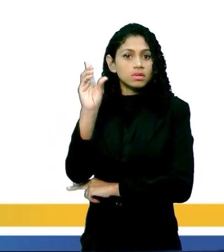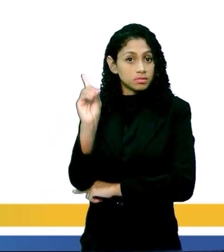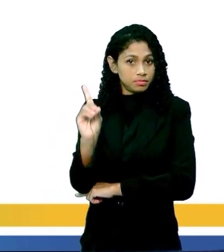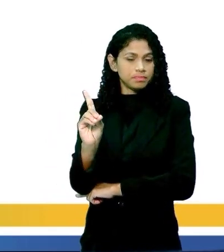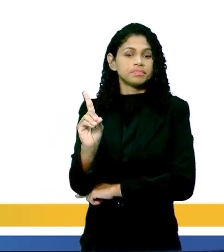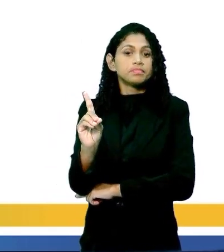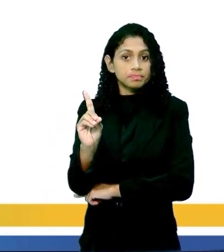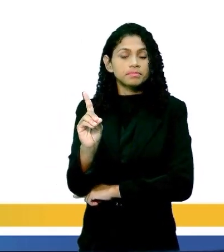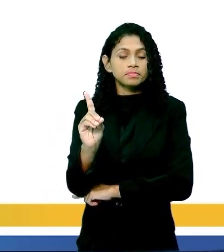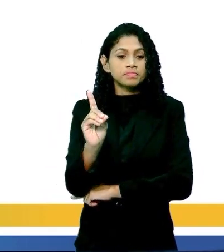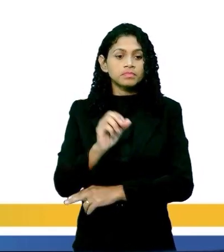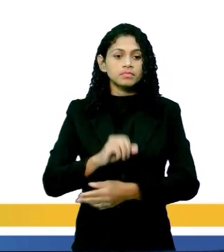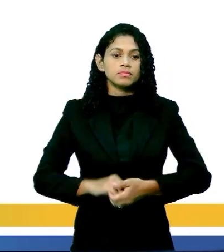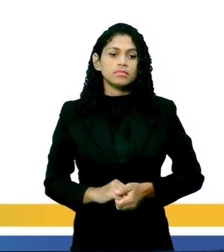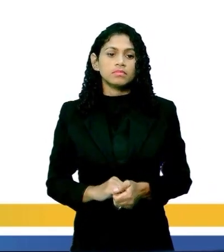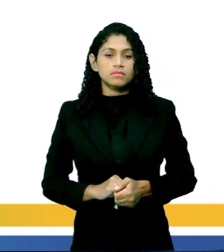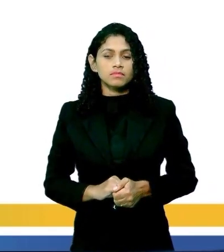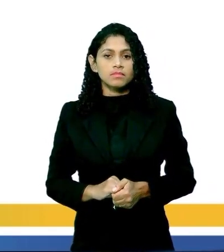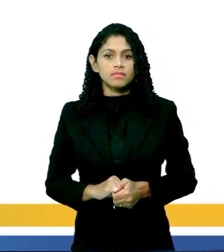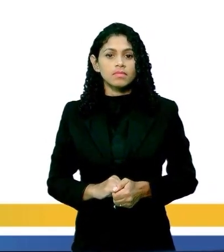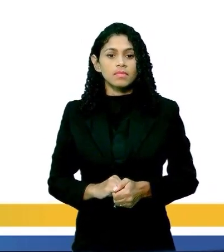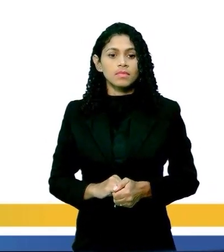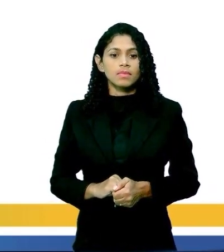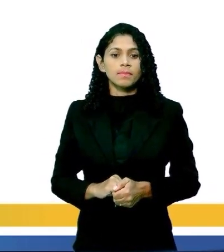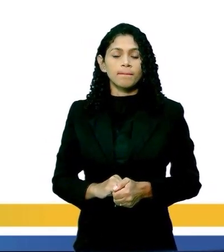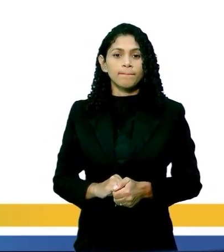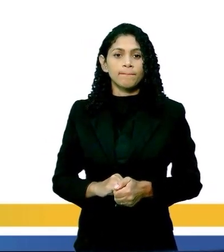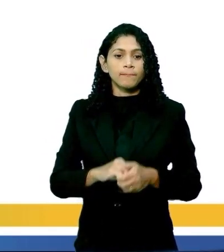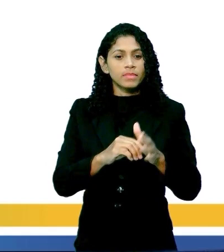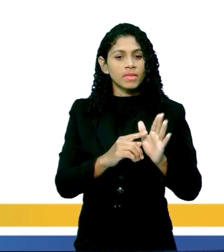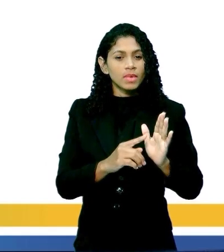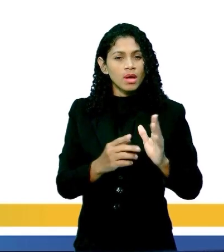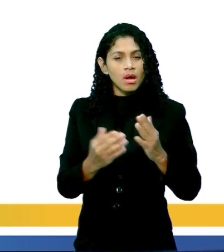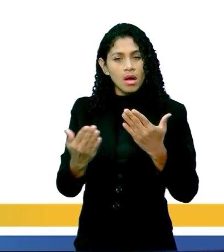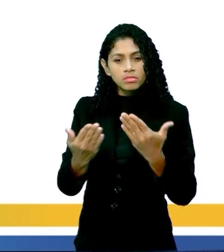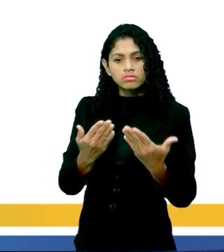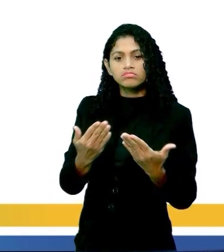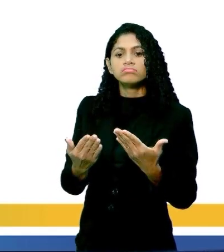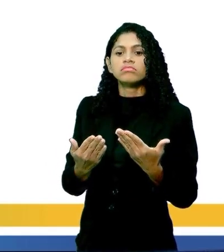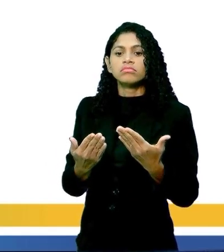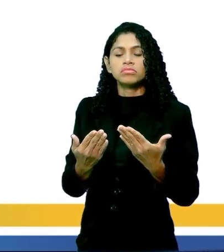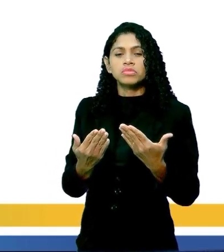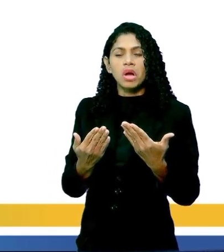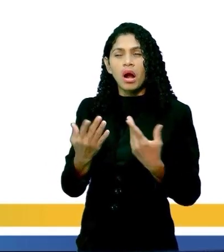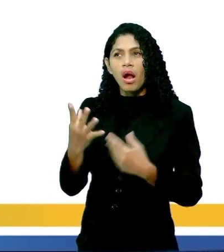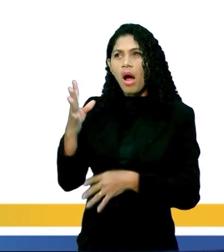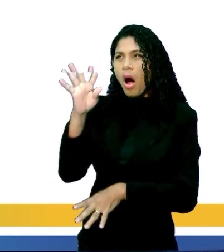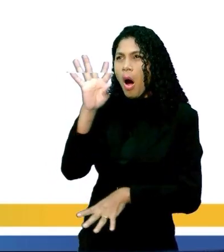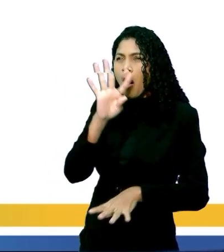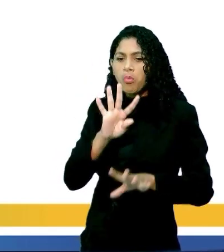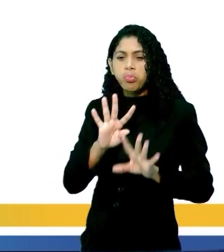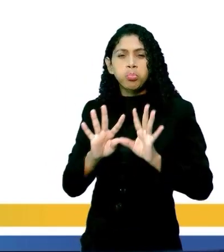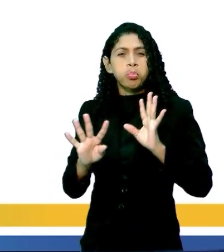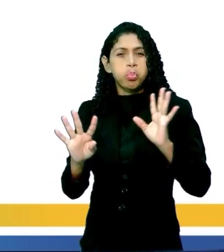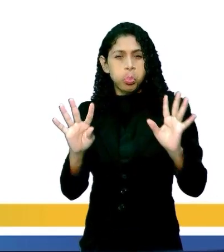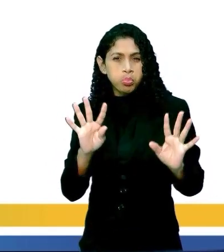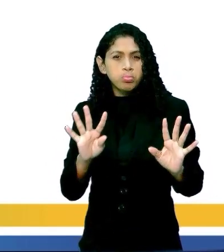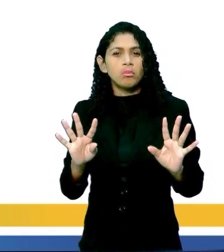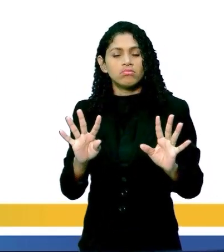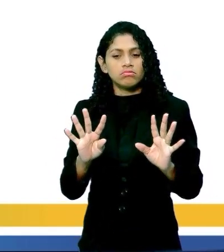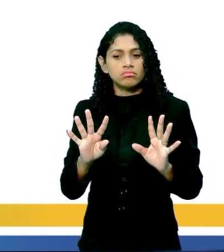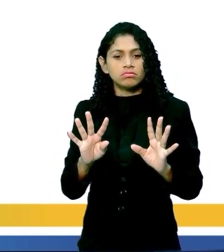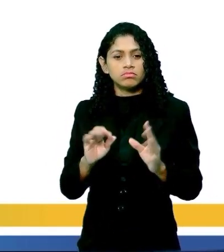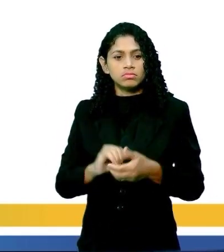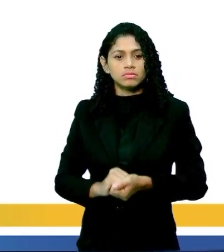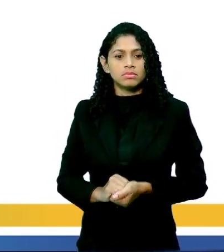correta, letra D. Deve assemelhar-se a uma ação de desnudamento. O escritor revela